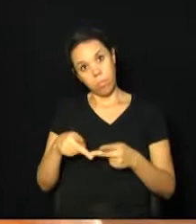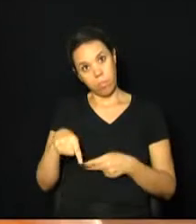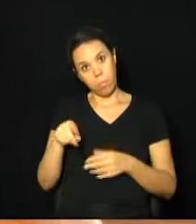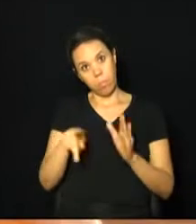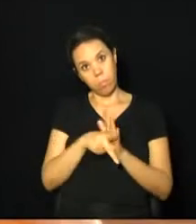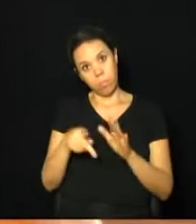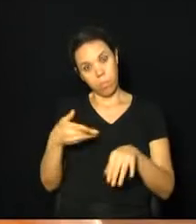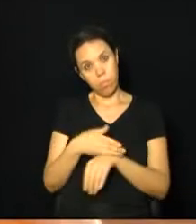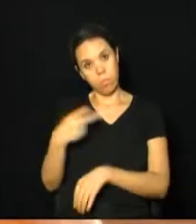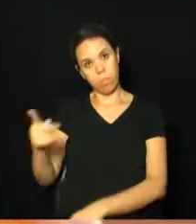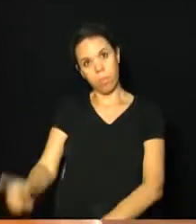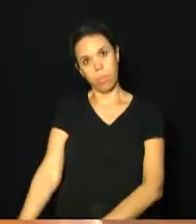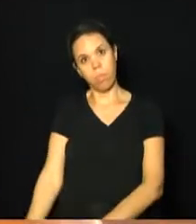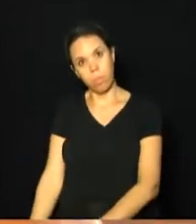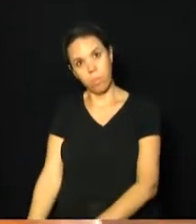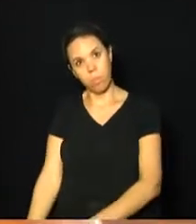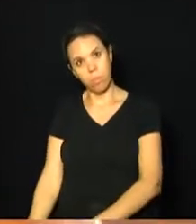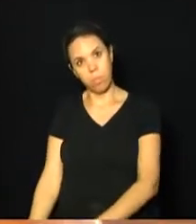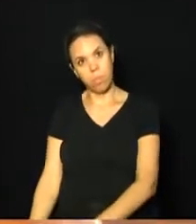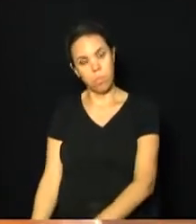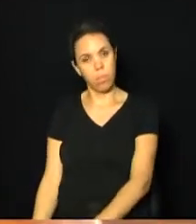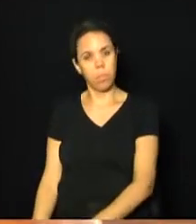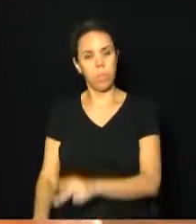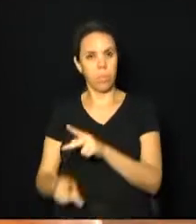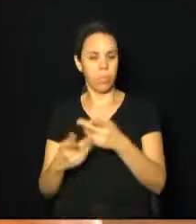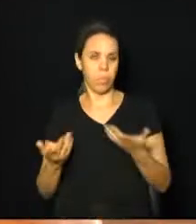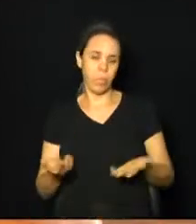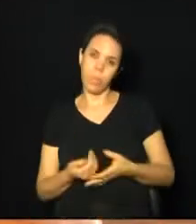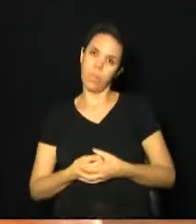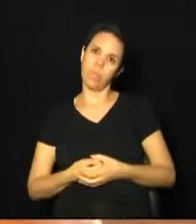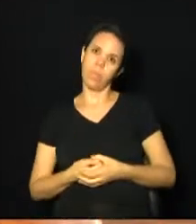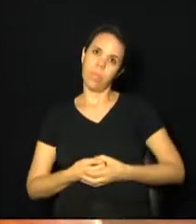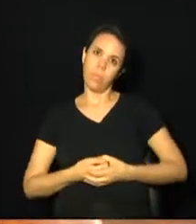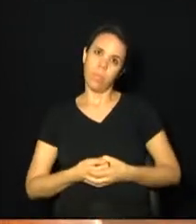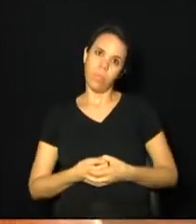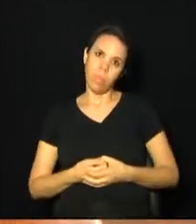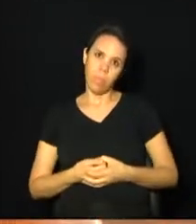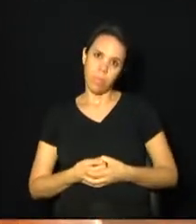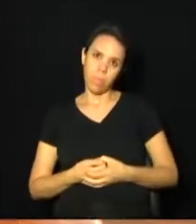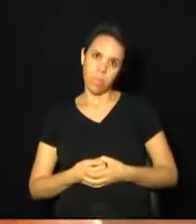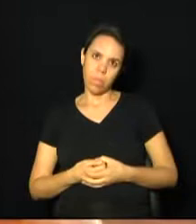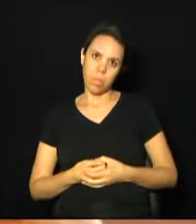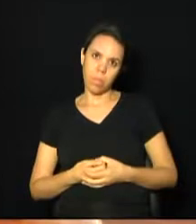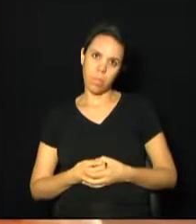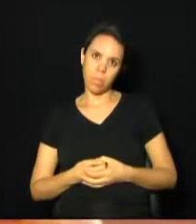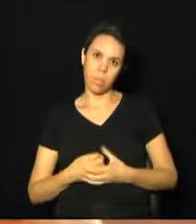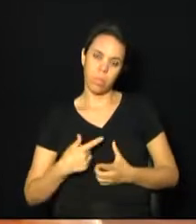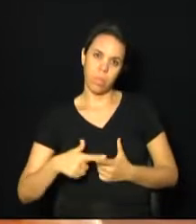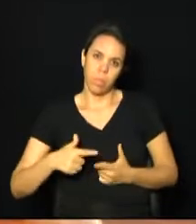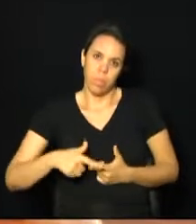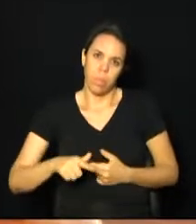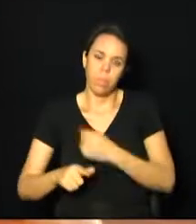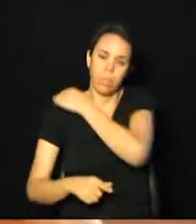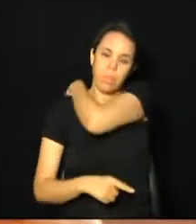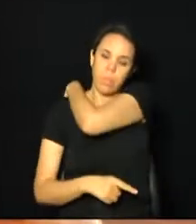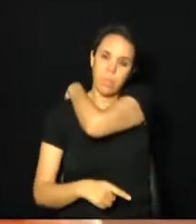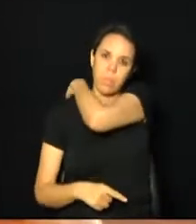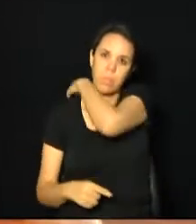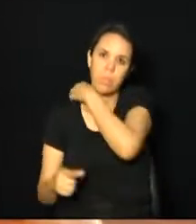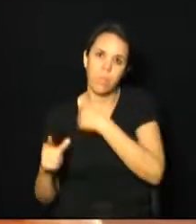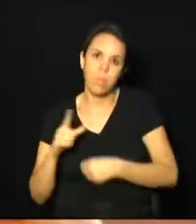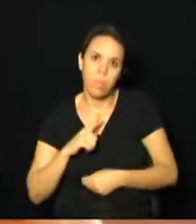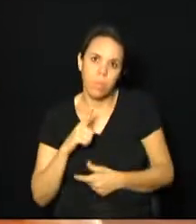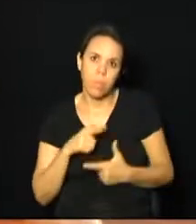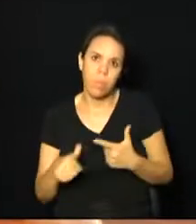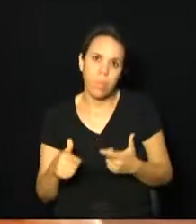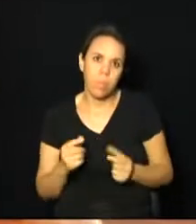de lá. Sim. A gente fez questão que fosse assim. Sim. Agora, um grande problema que a gente encontra,